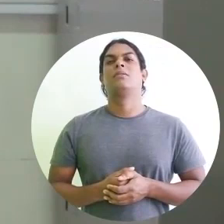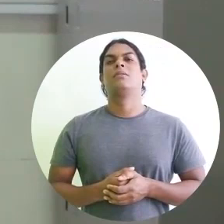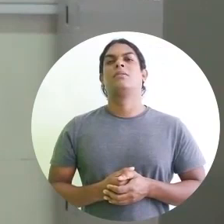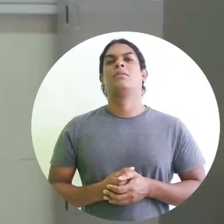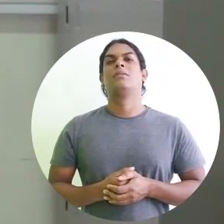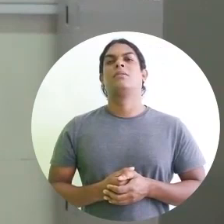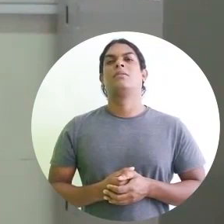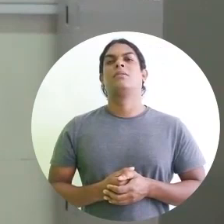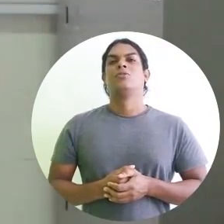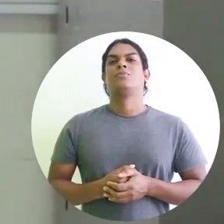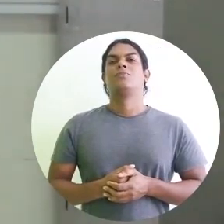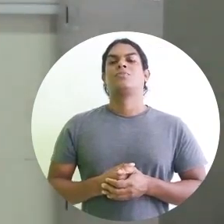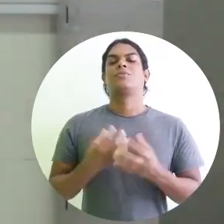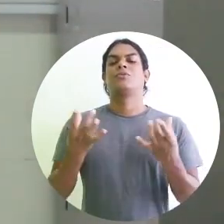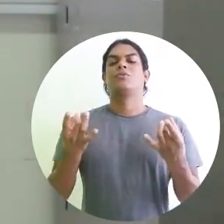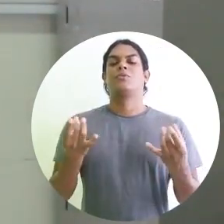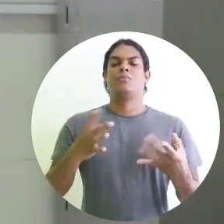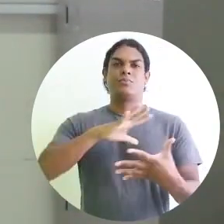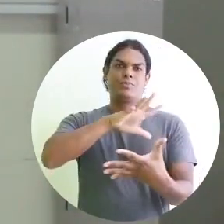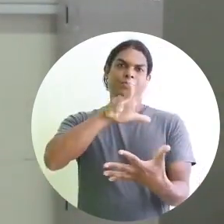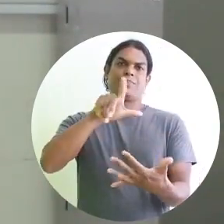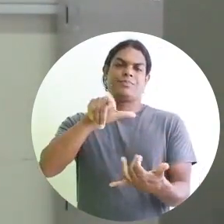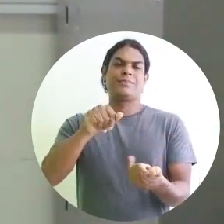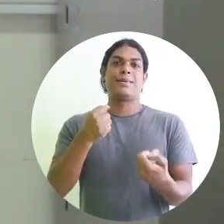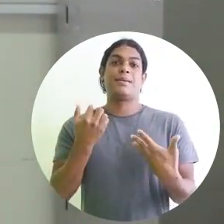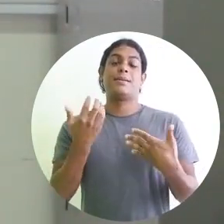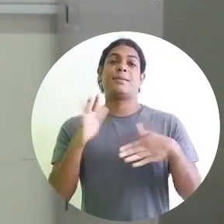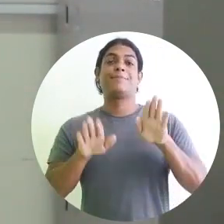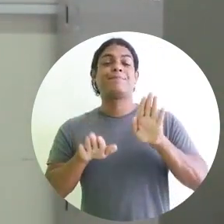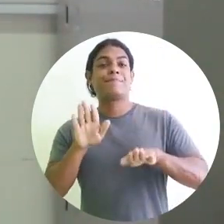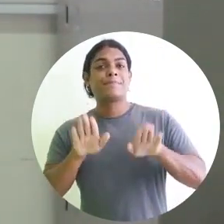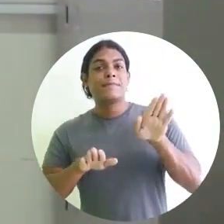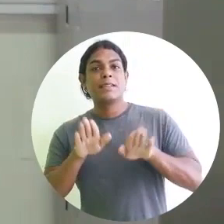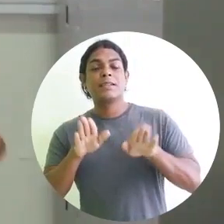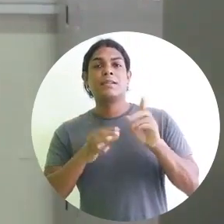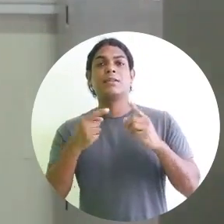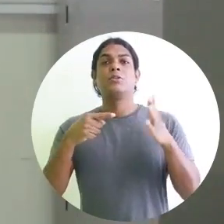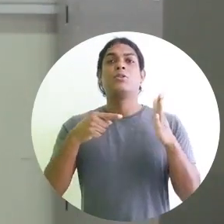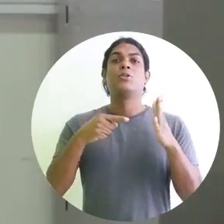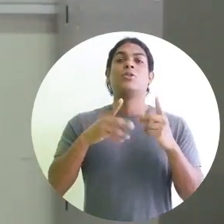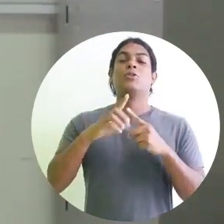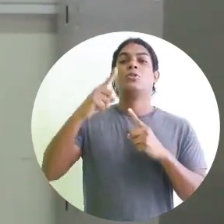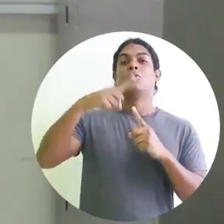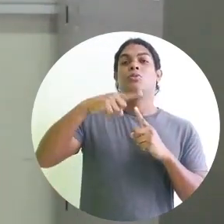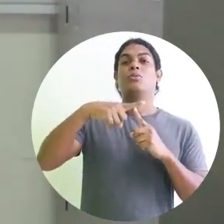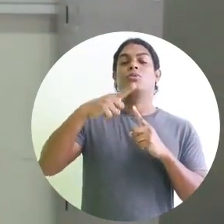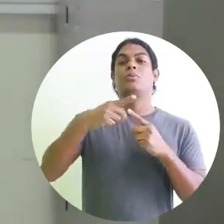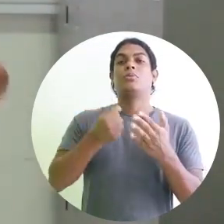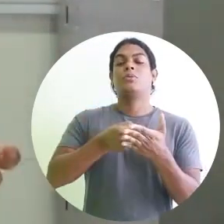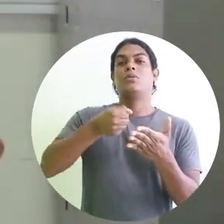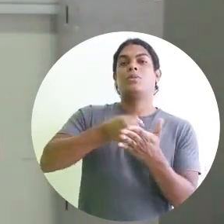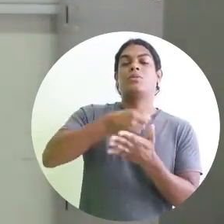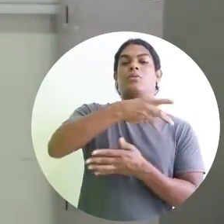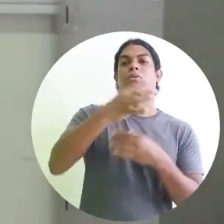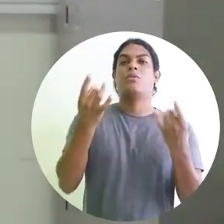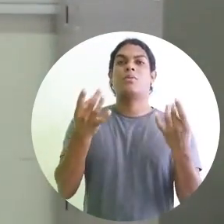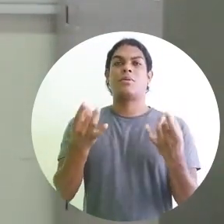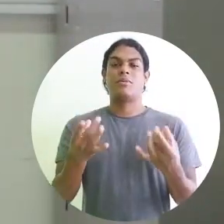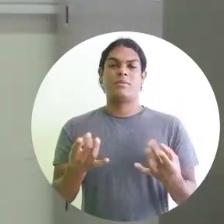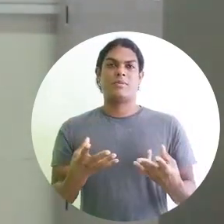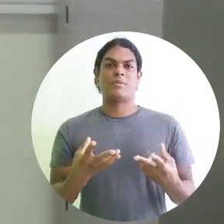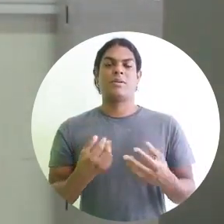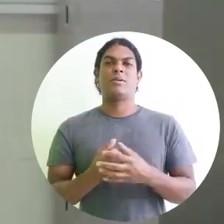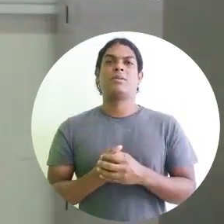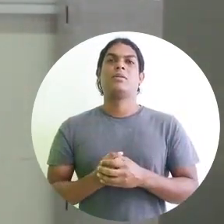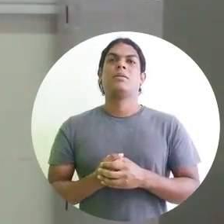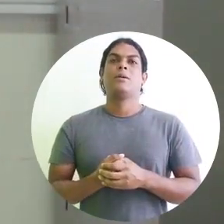da cintura para cima. Dependendo da confiabilidade na operação de compra e venda entre um exportador e um